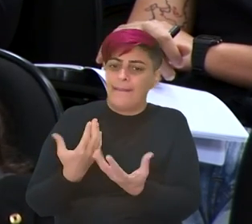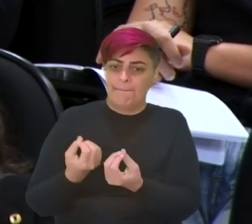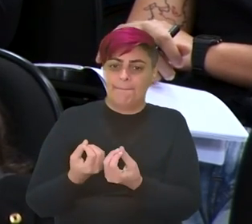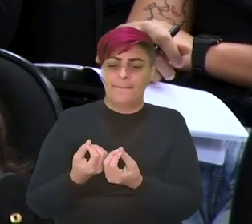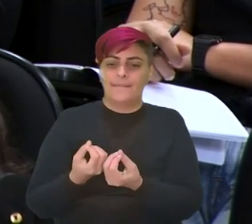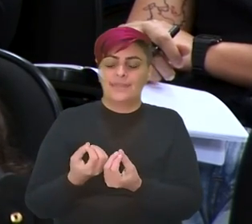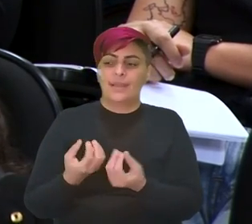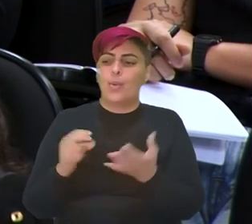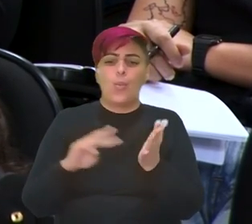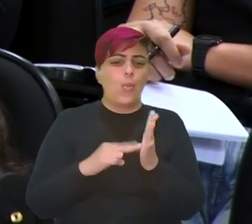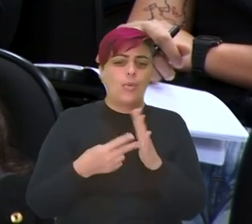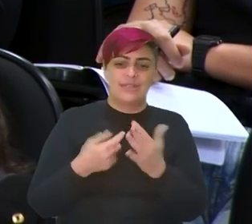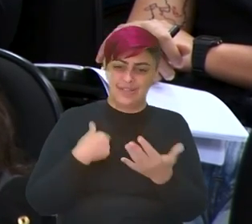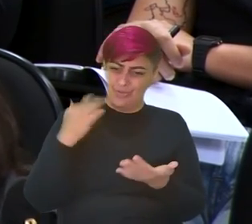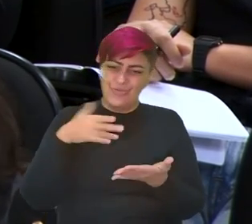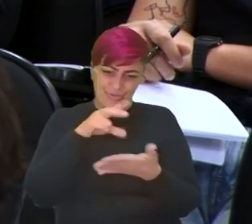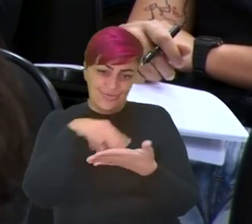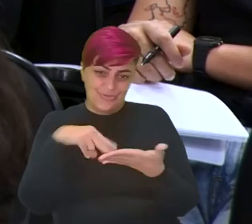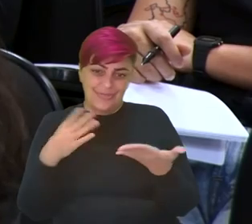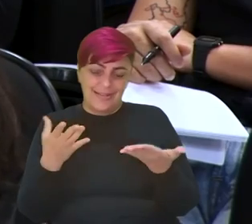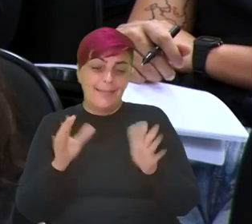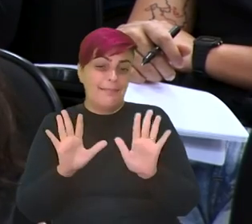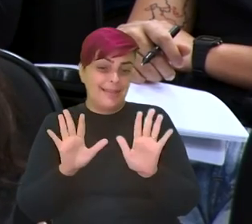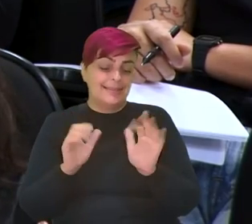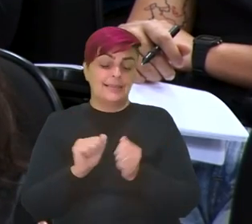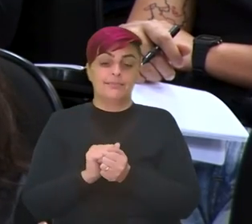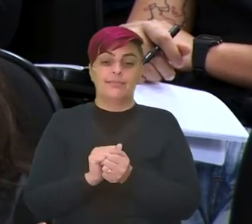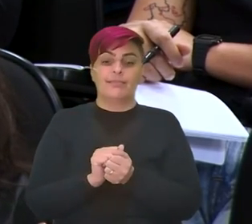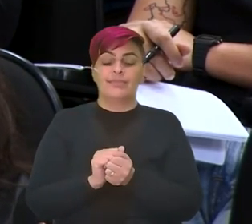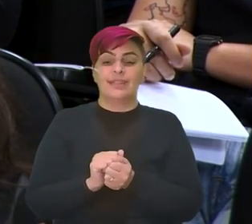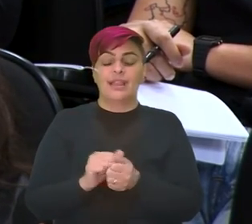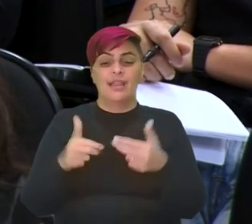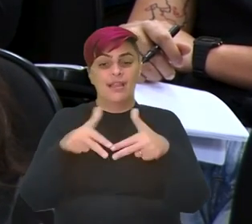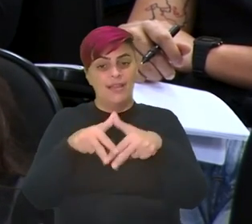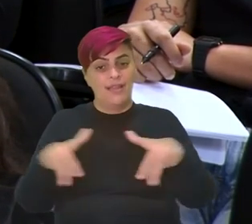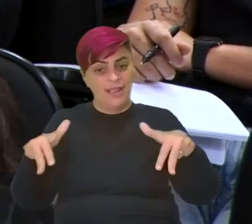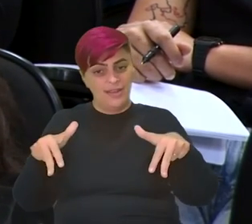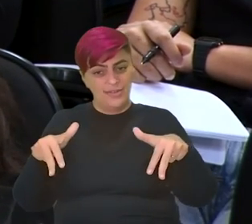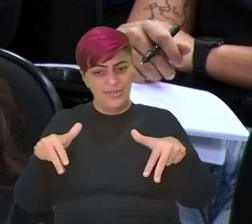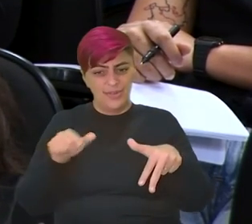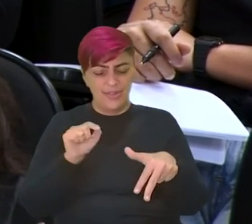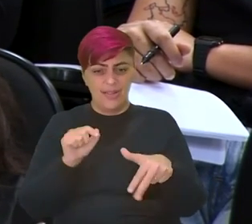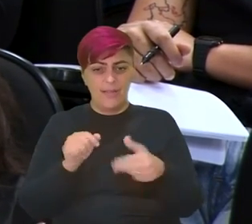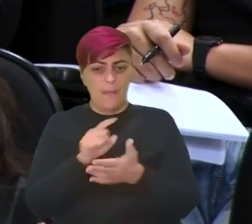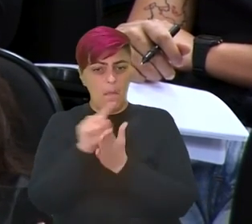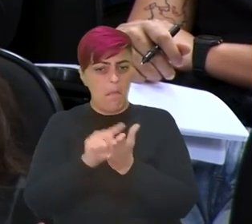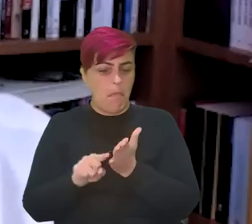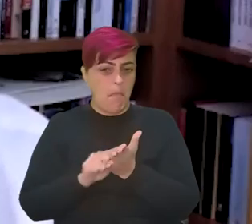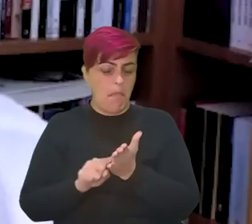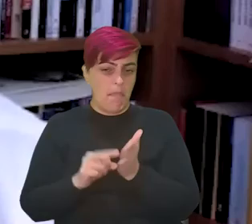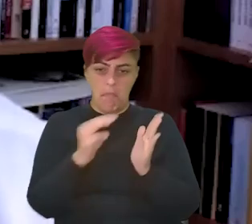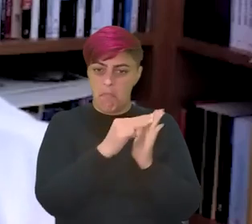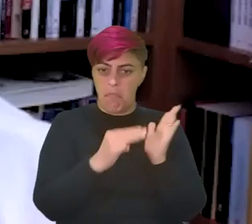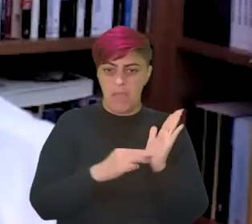que... Eu já li, mas, enfim, eu acho que ouvi-la seria interessante. Que etnografia não é método?